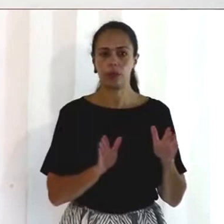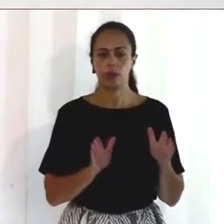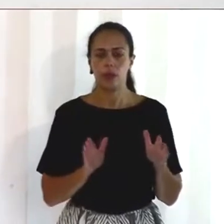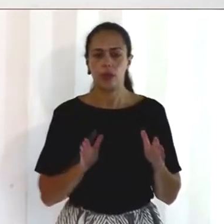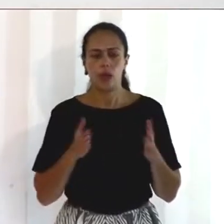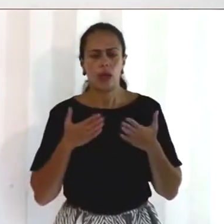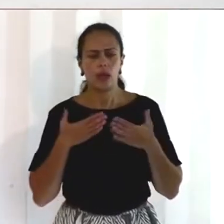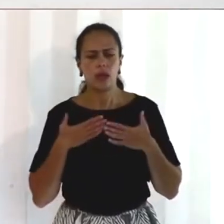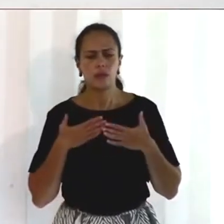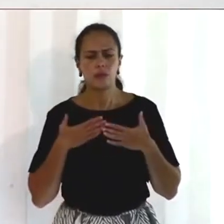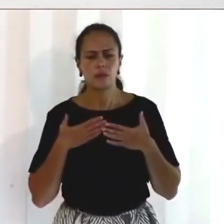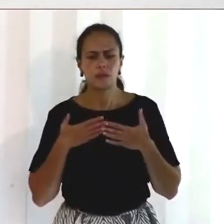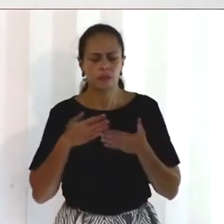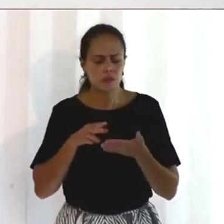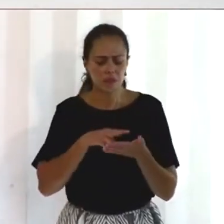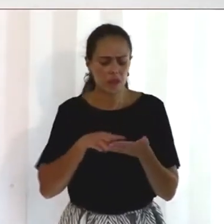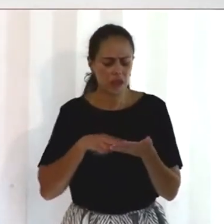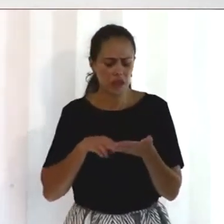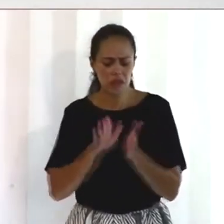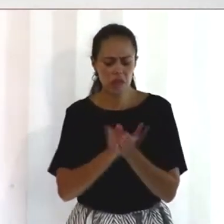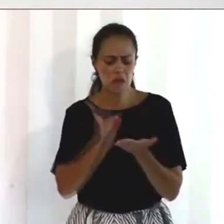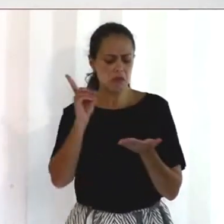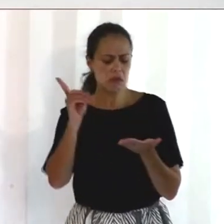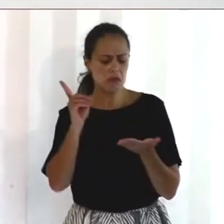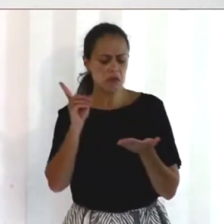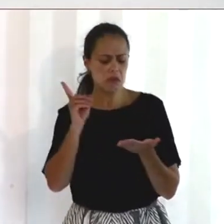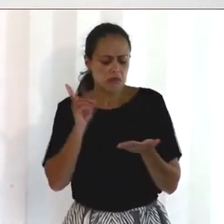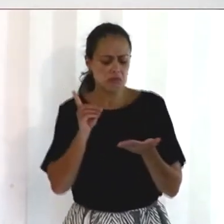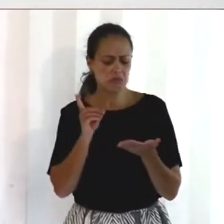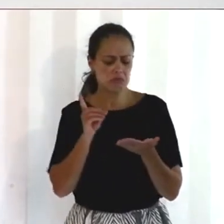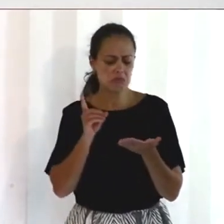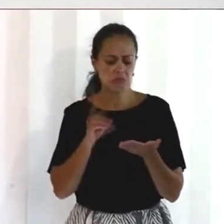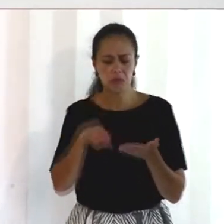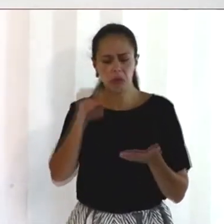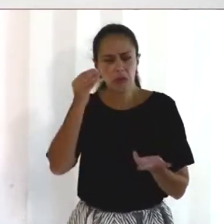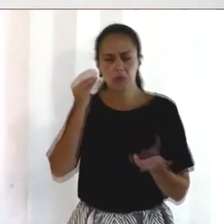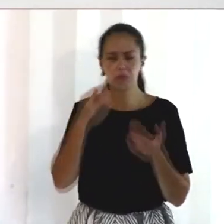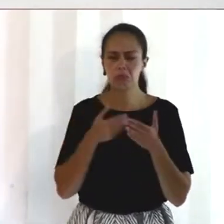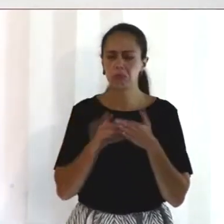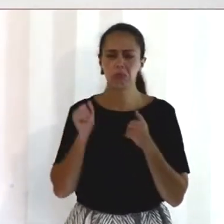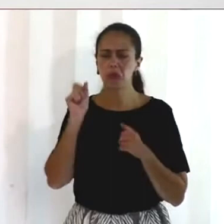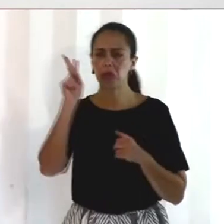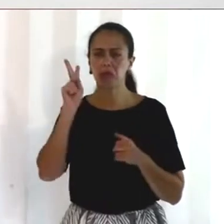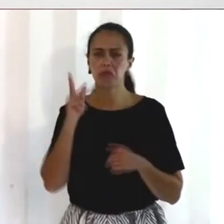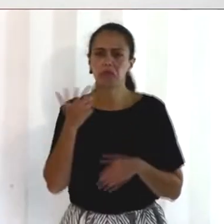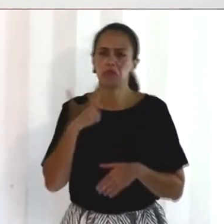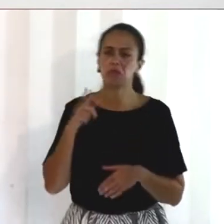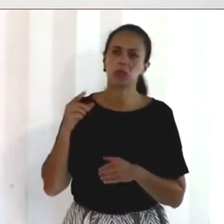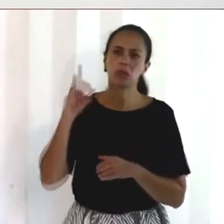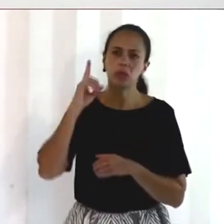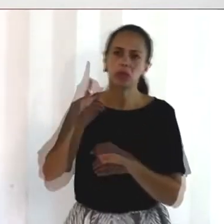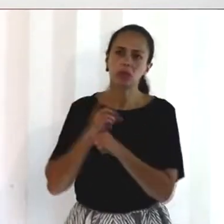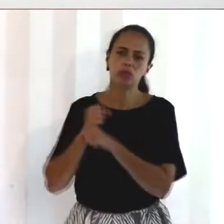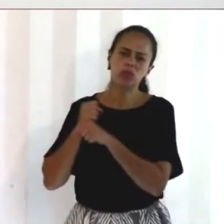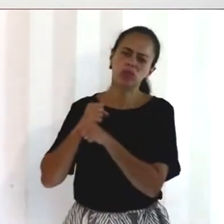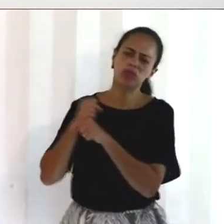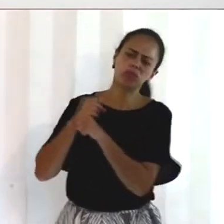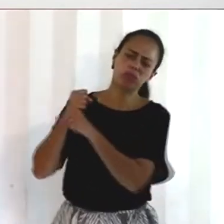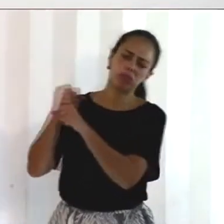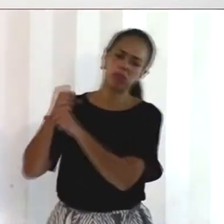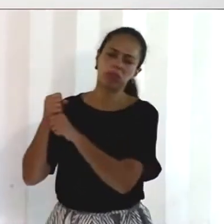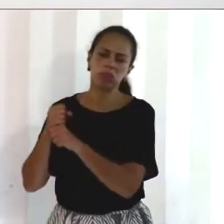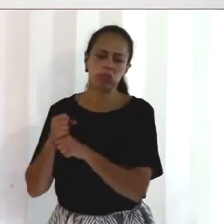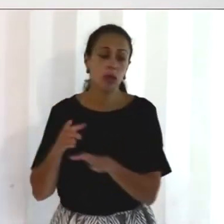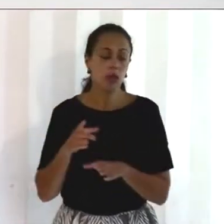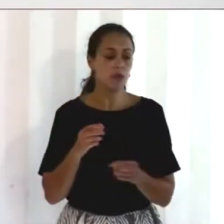guardar as coisas que você leu há 5 anos, 10 anos atrás. Irmãos, nós não fomos feitos para essas coisas. A palavra de Deus é maná